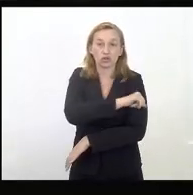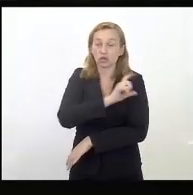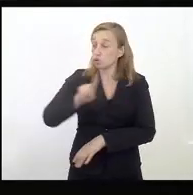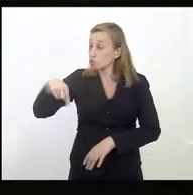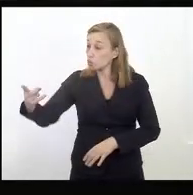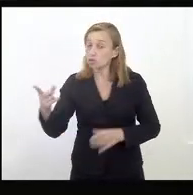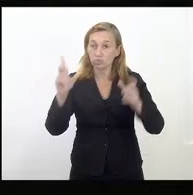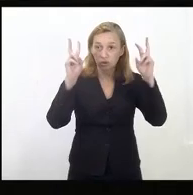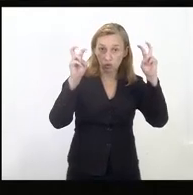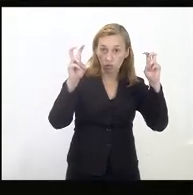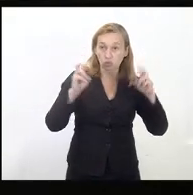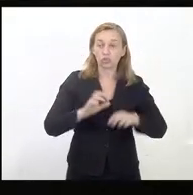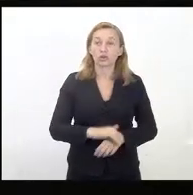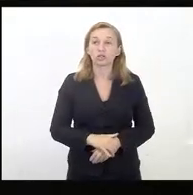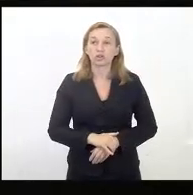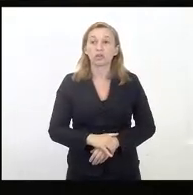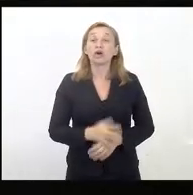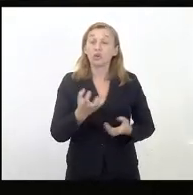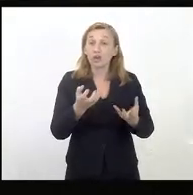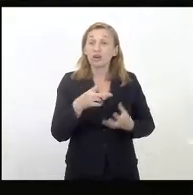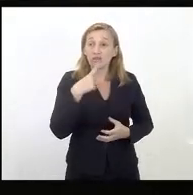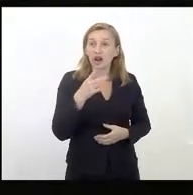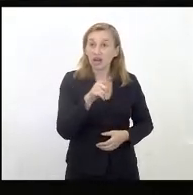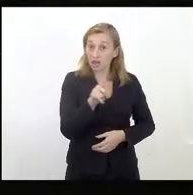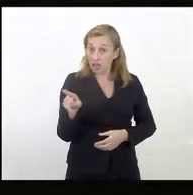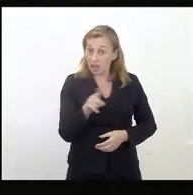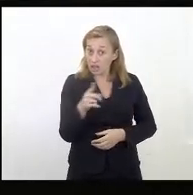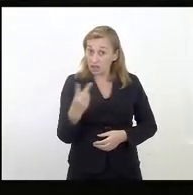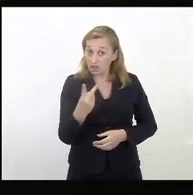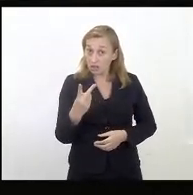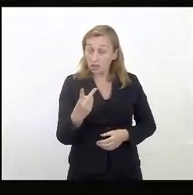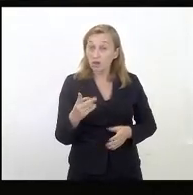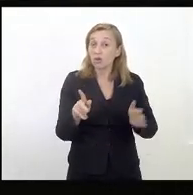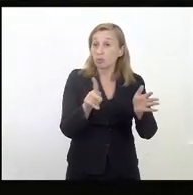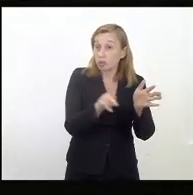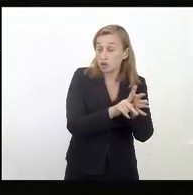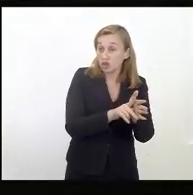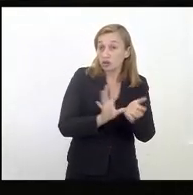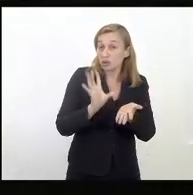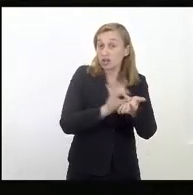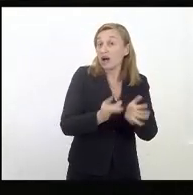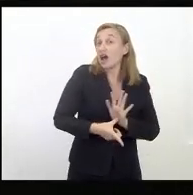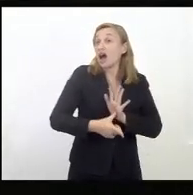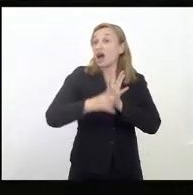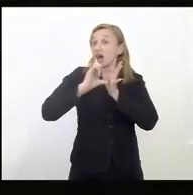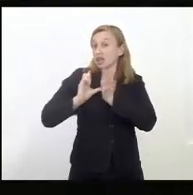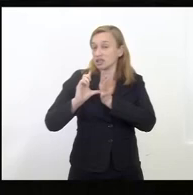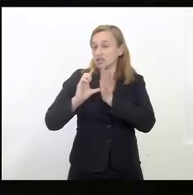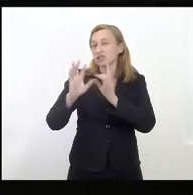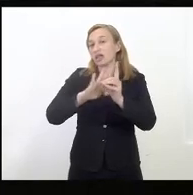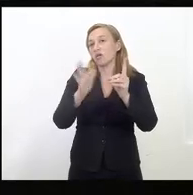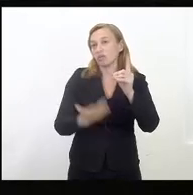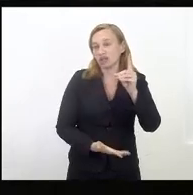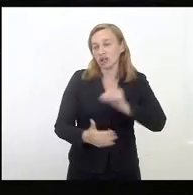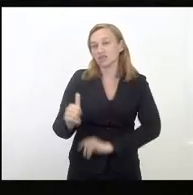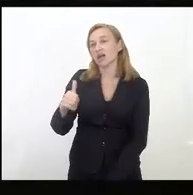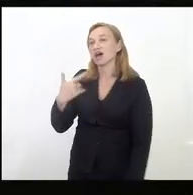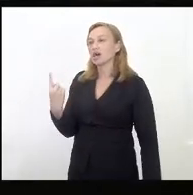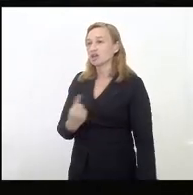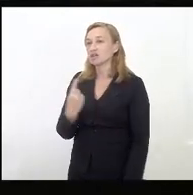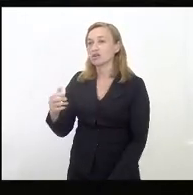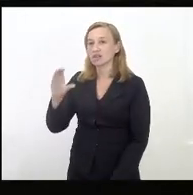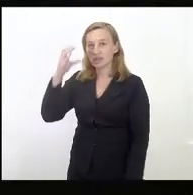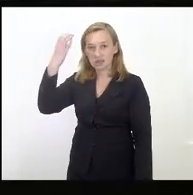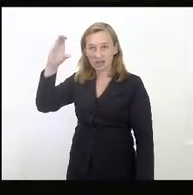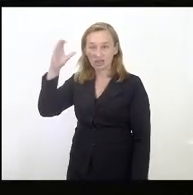e dá outras providências é quero ressaltar que esses projetos e colados bem antes da homenagem a Nossa